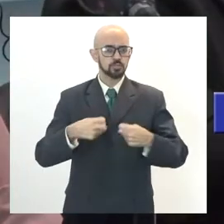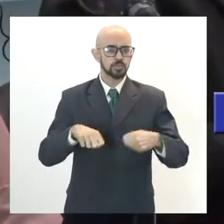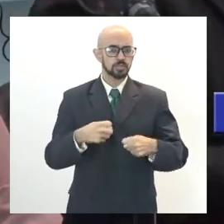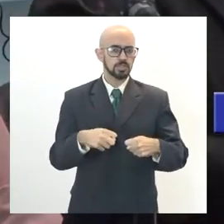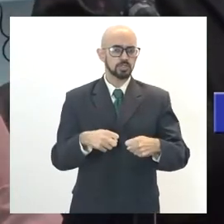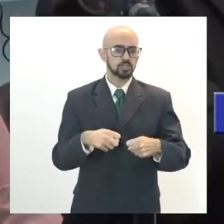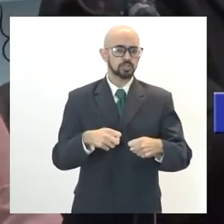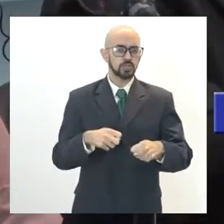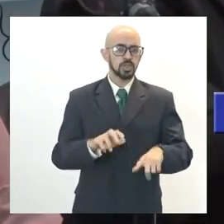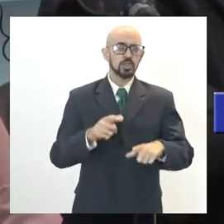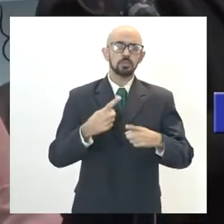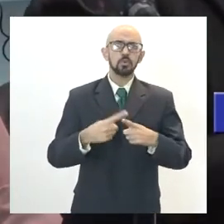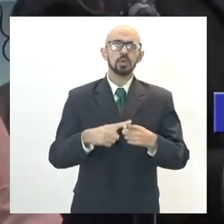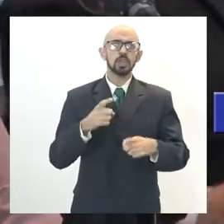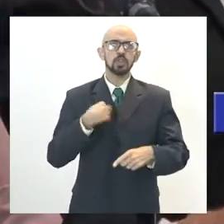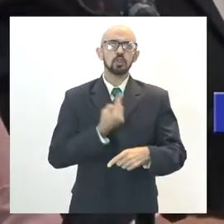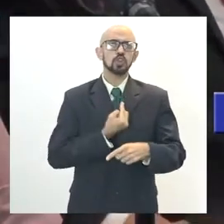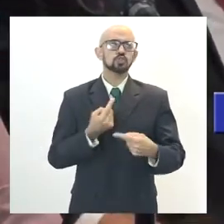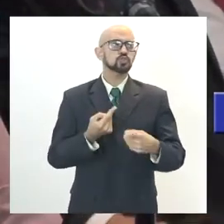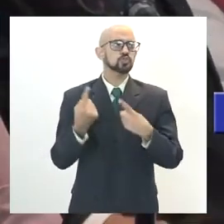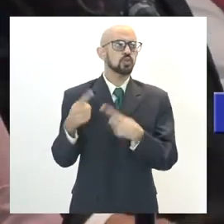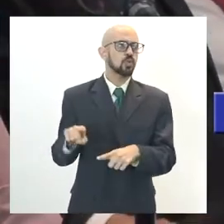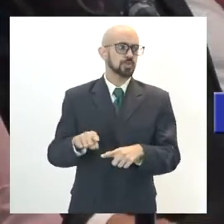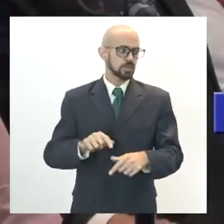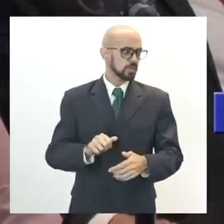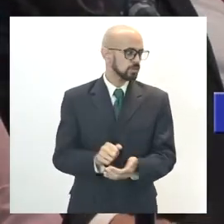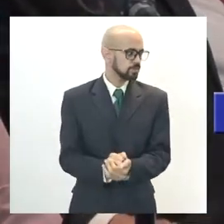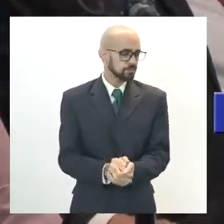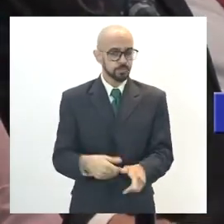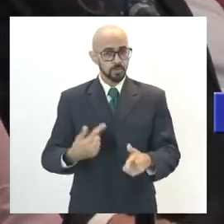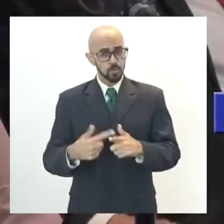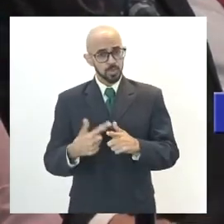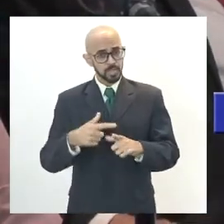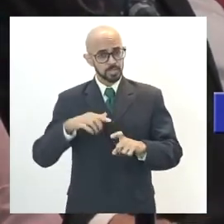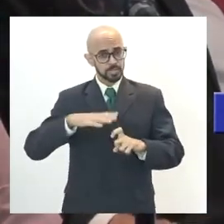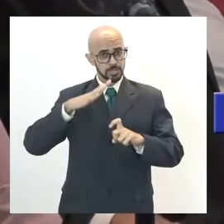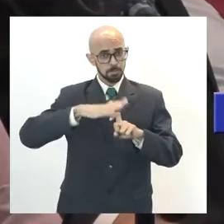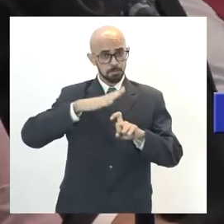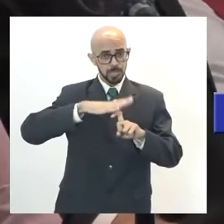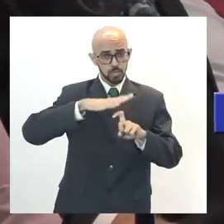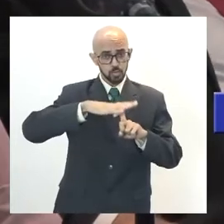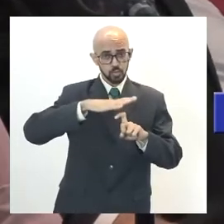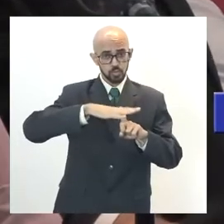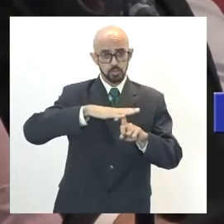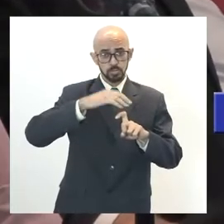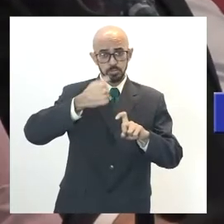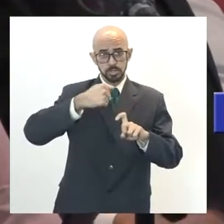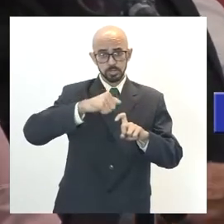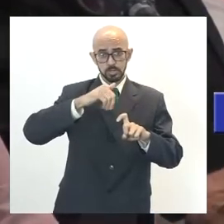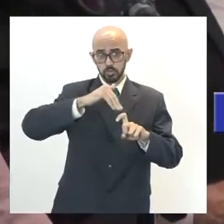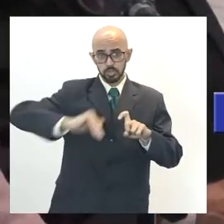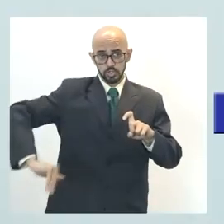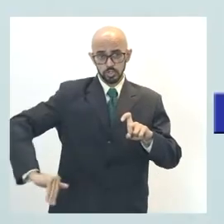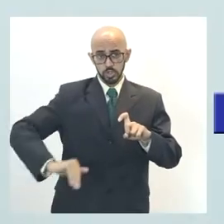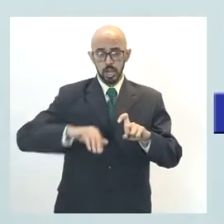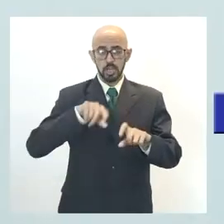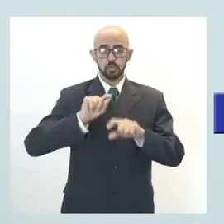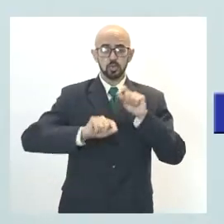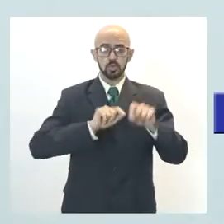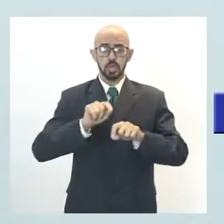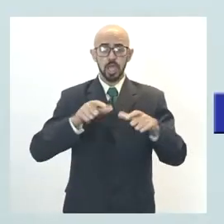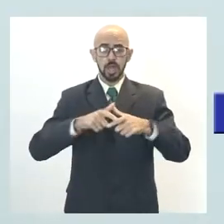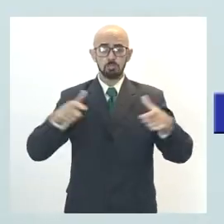e por quê que nós somos contra o primeiro para comer nesses mitos que precisam ser desmistificados né é a